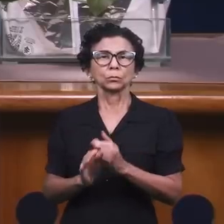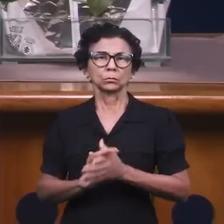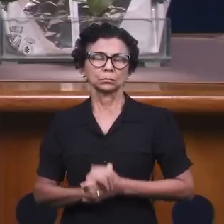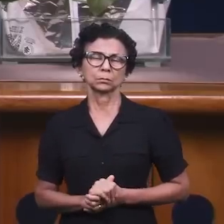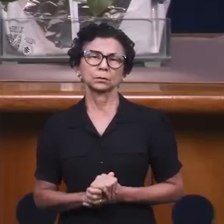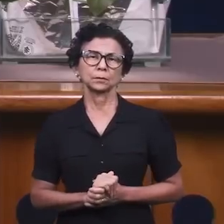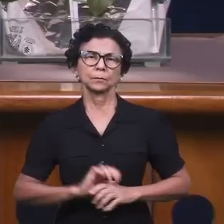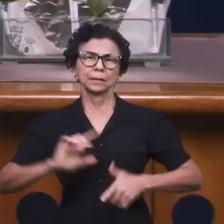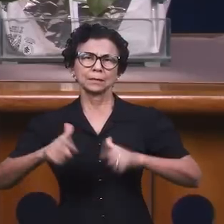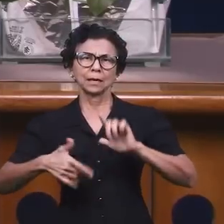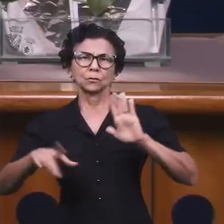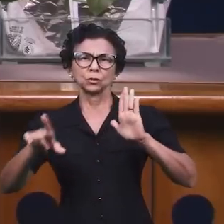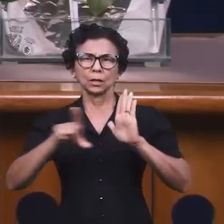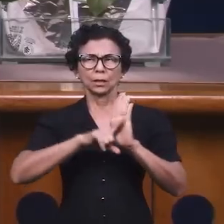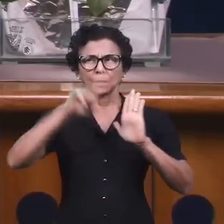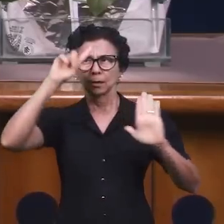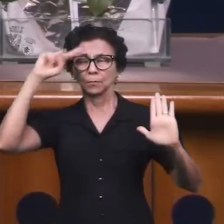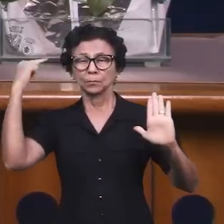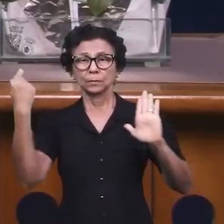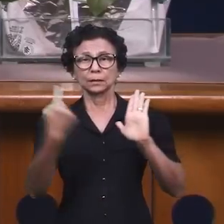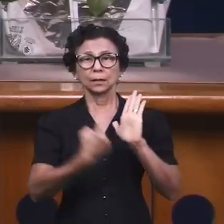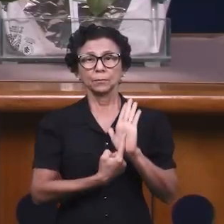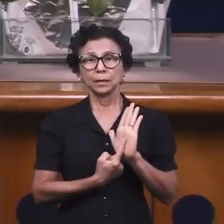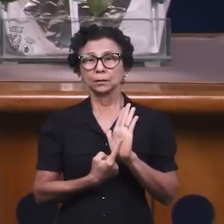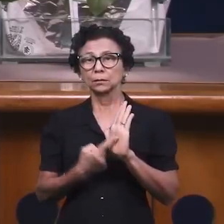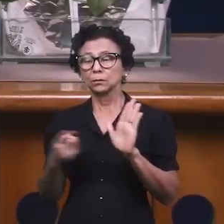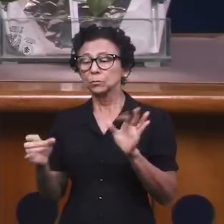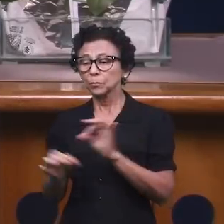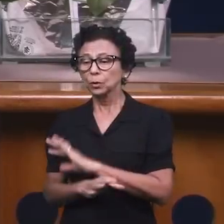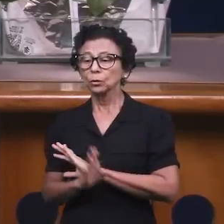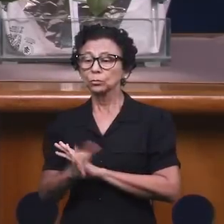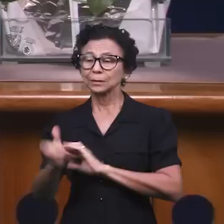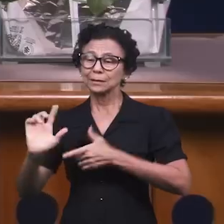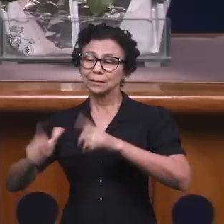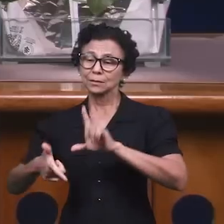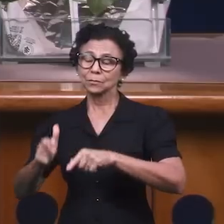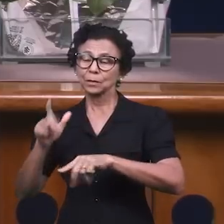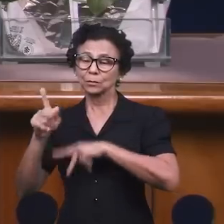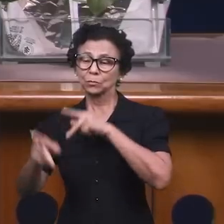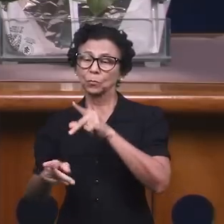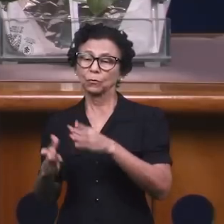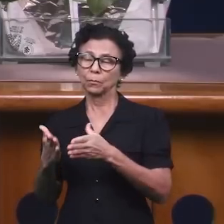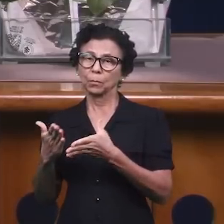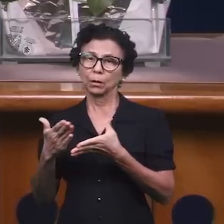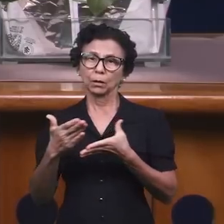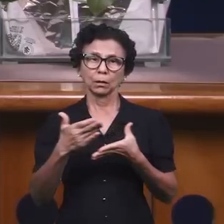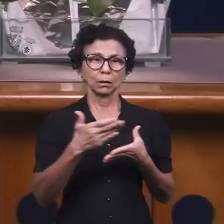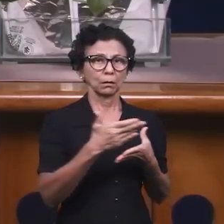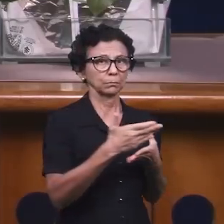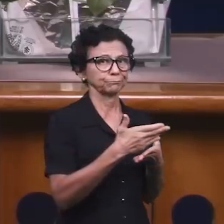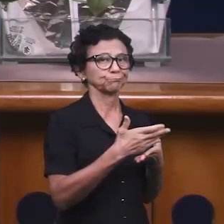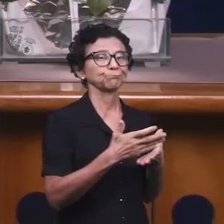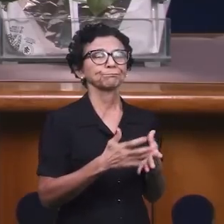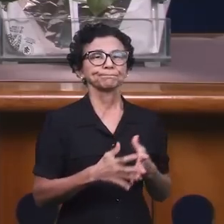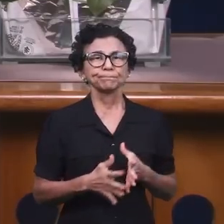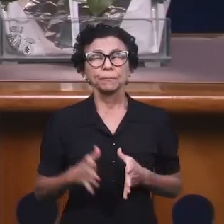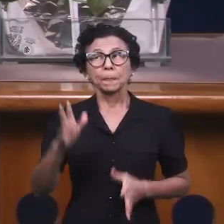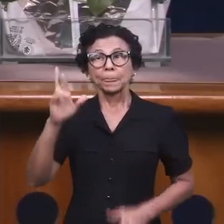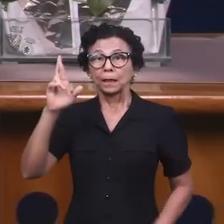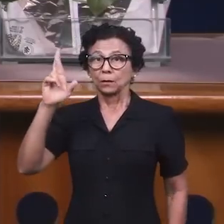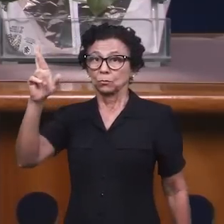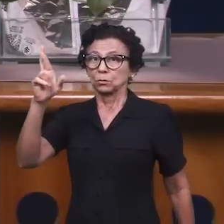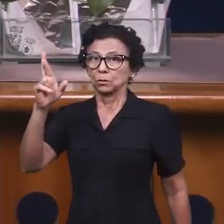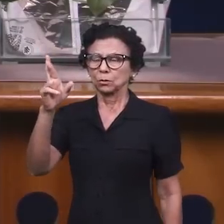estava estabelecido. E o que aconteceu foi que Israel foi se desviando. De tal forma que o Senhor chega a